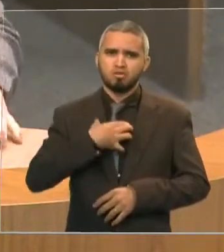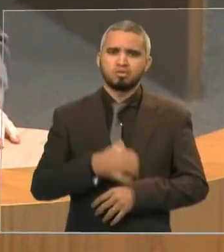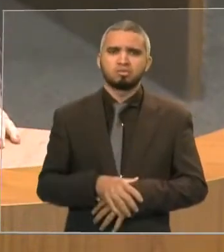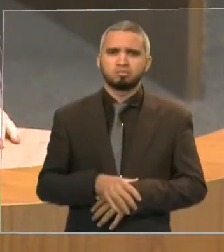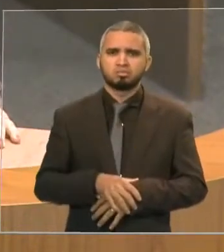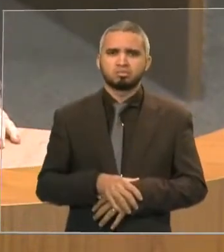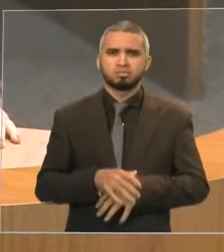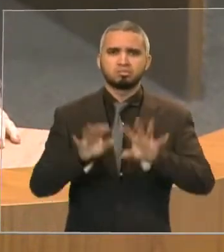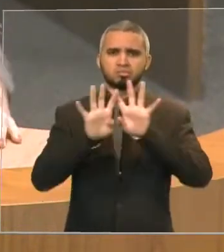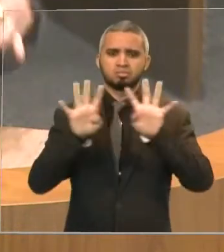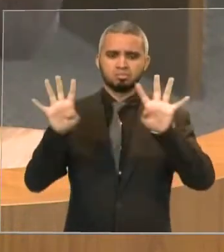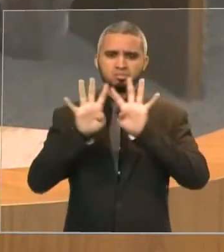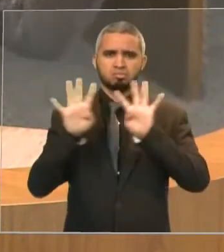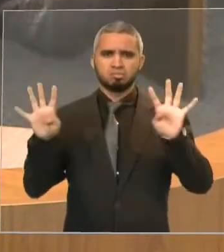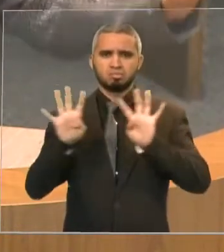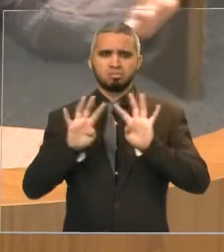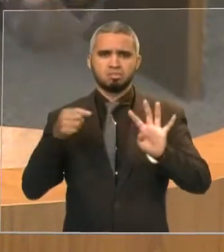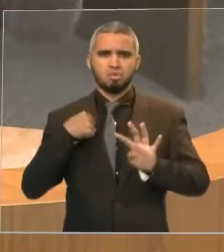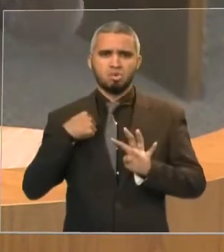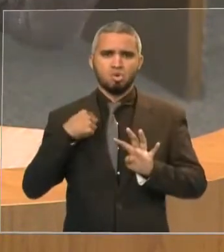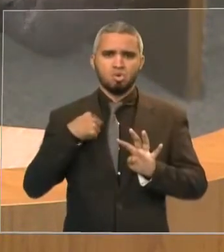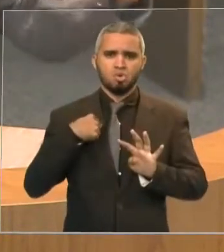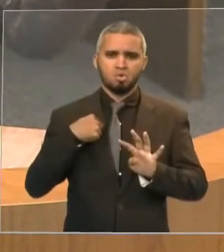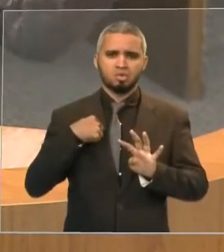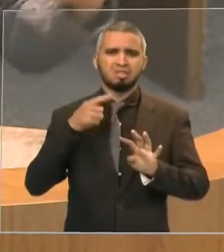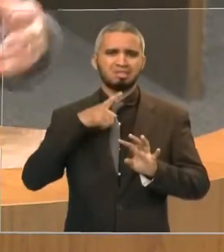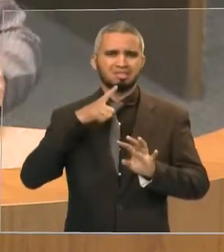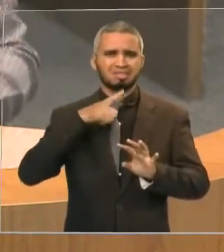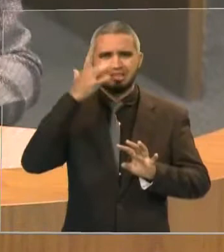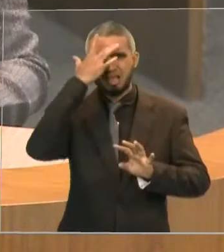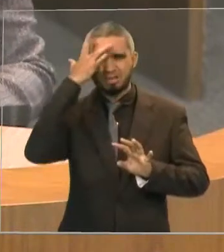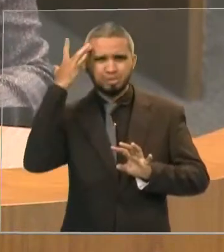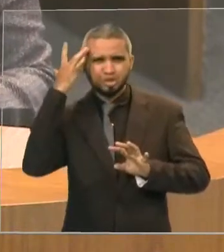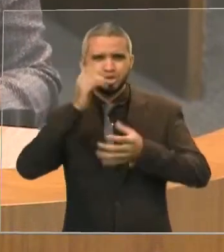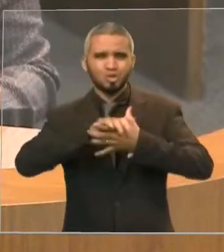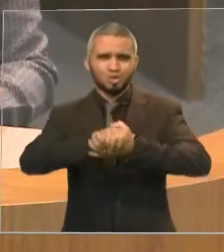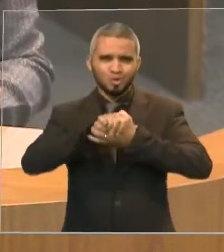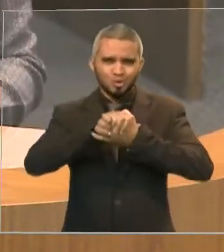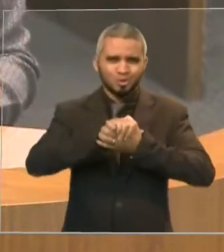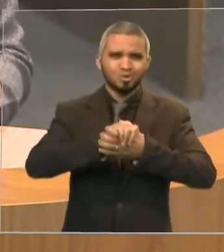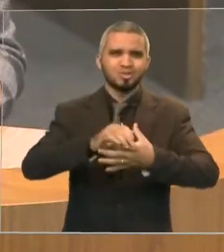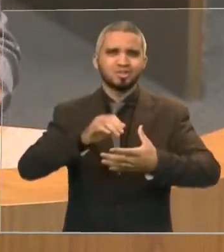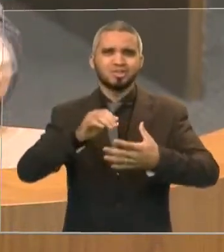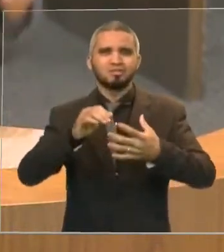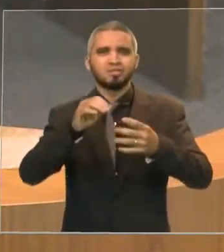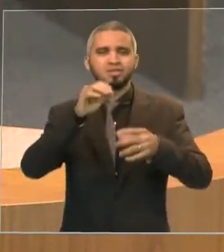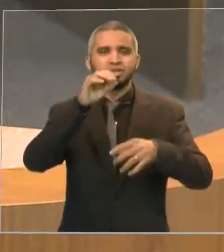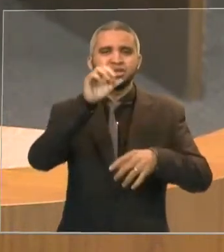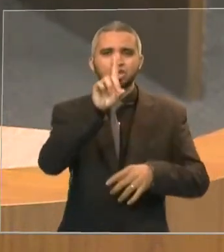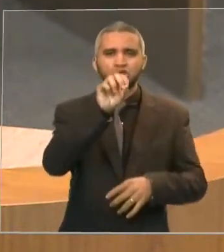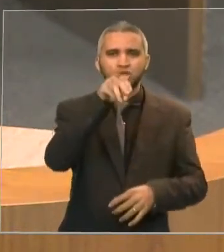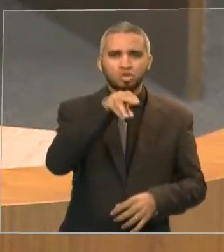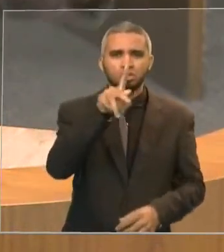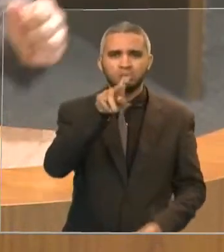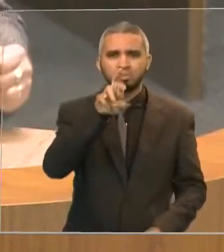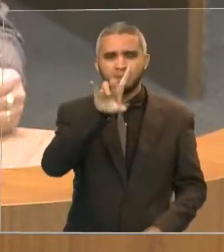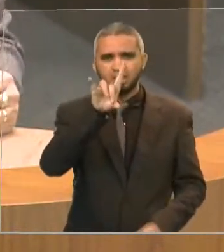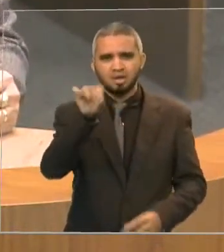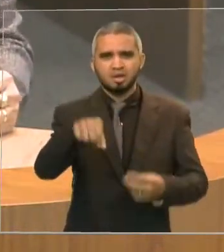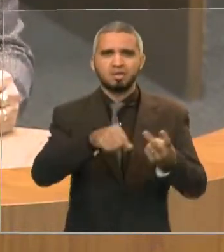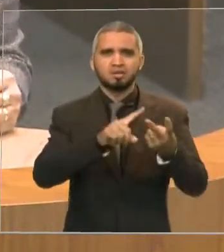palanque, com todas aquelas pessoas que estavam lá me recebendo, de Dom Pedro, presidente Dutra,